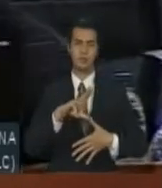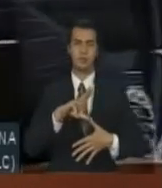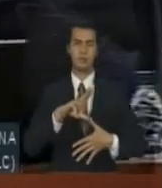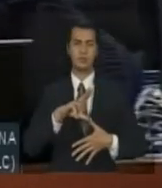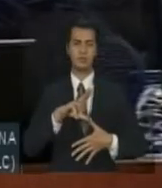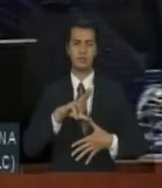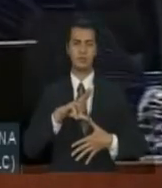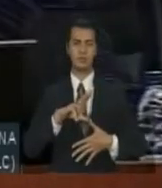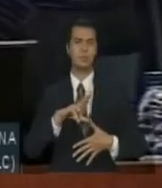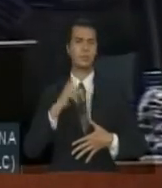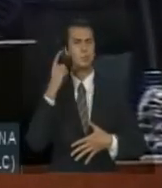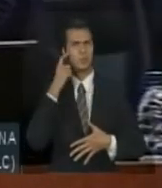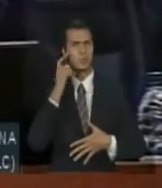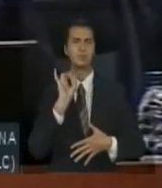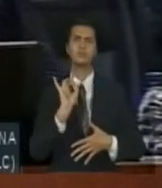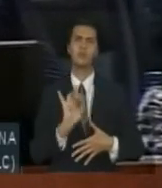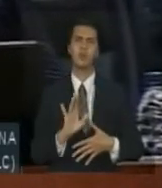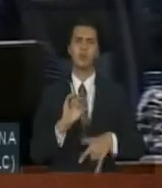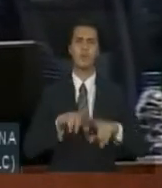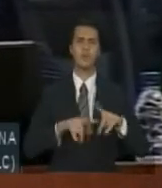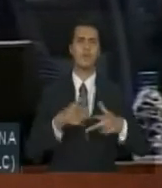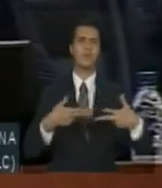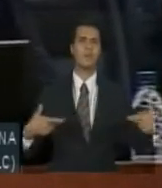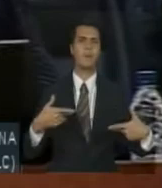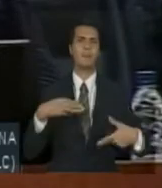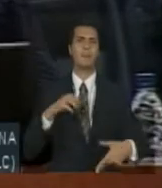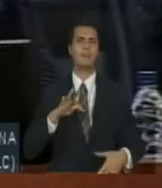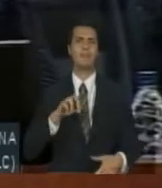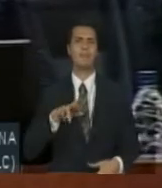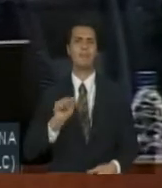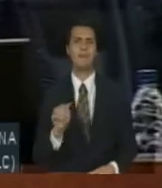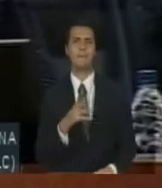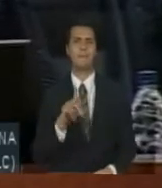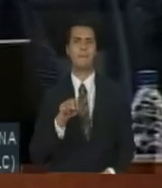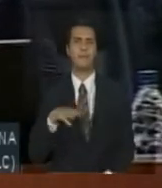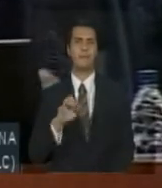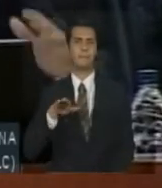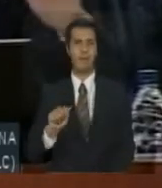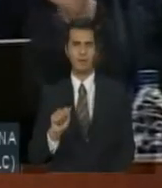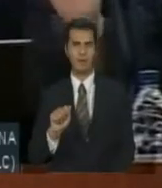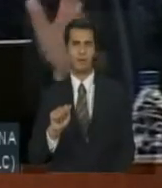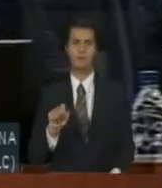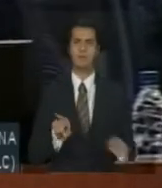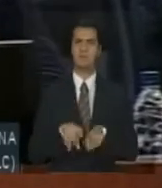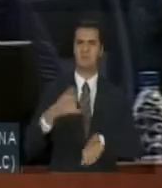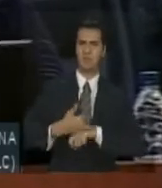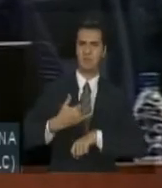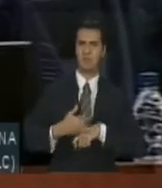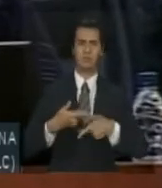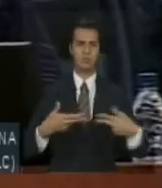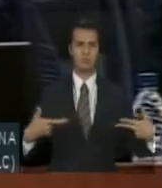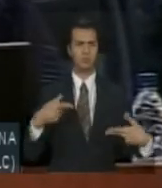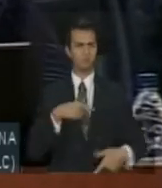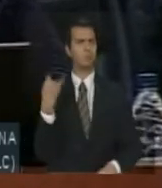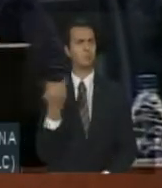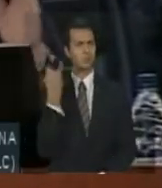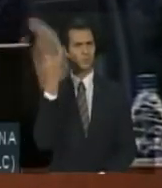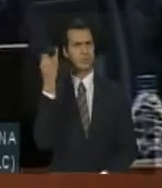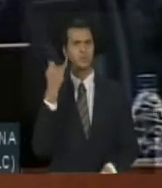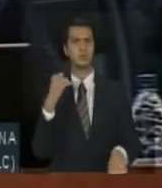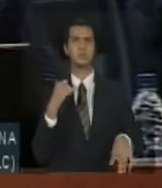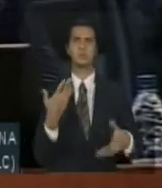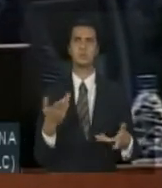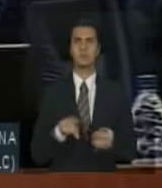uma provedora de matérias-primas e minérios de ferro, apesar disso ser importante, ou